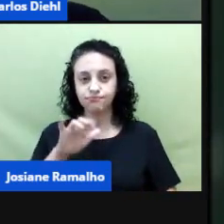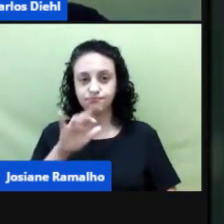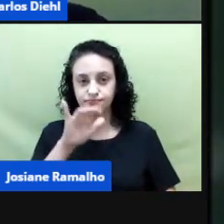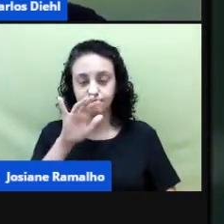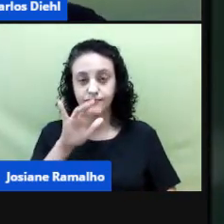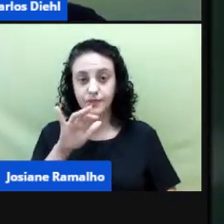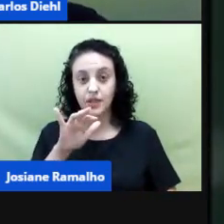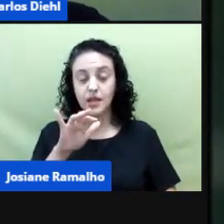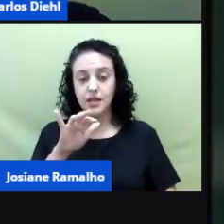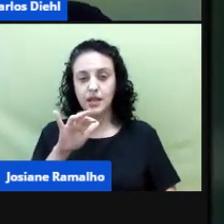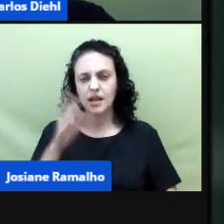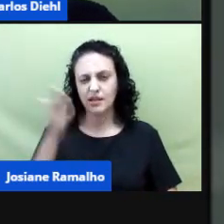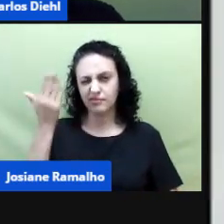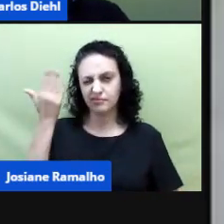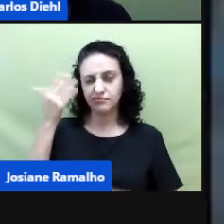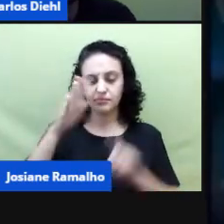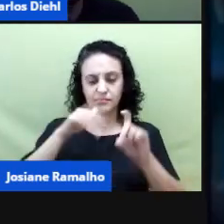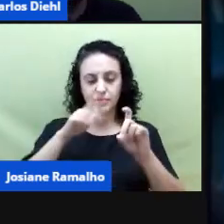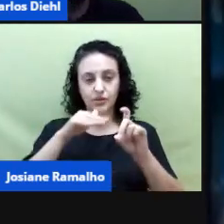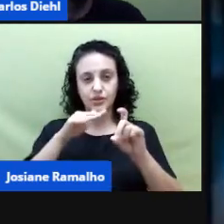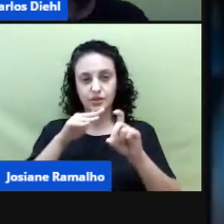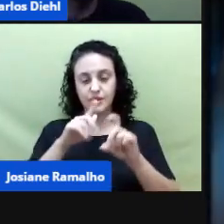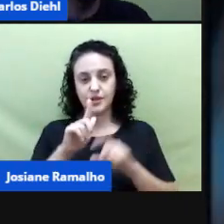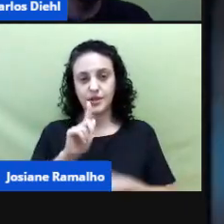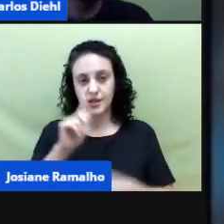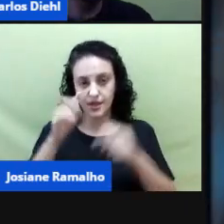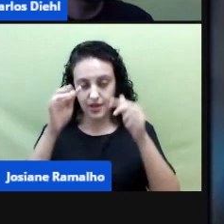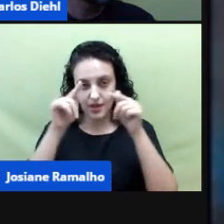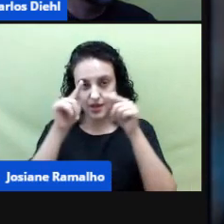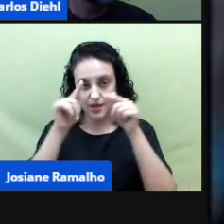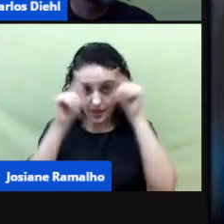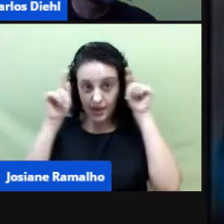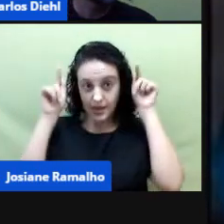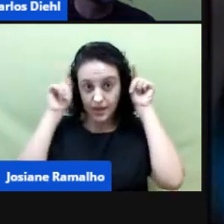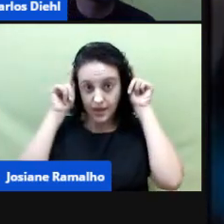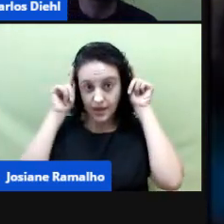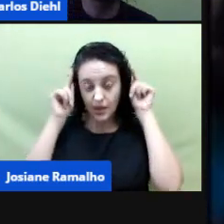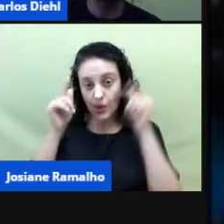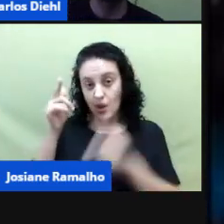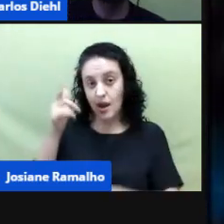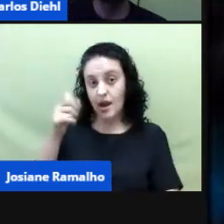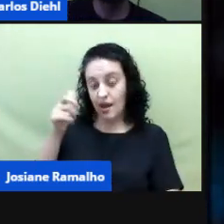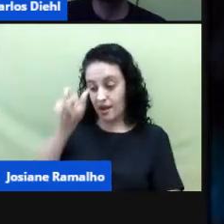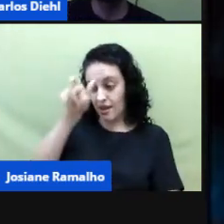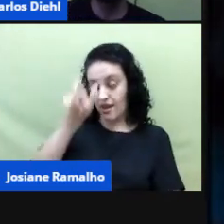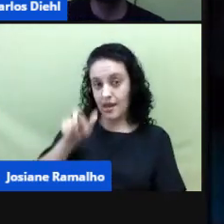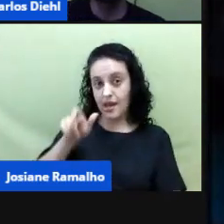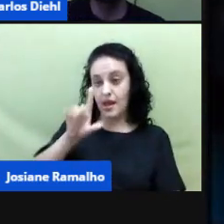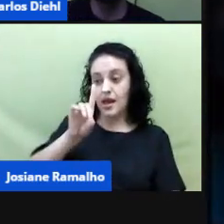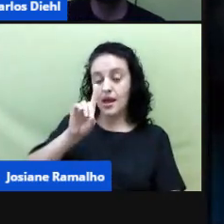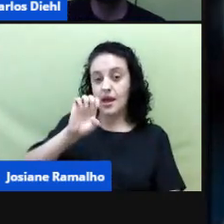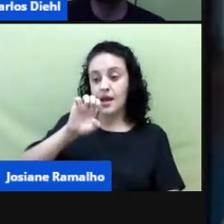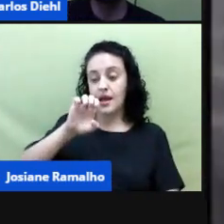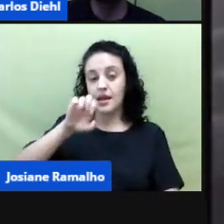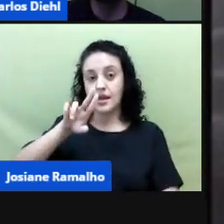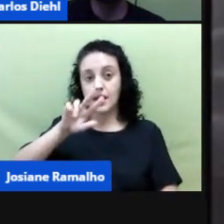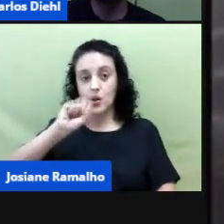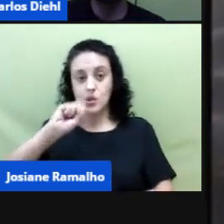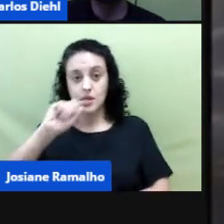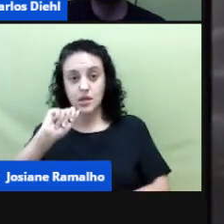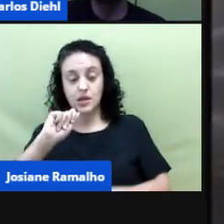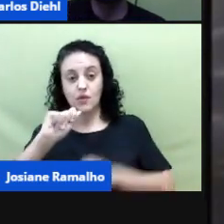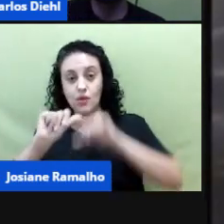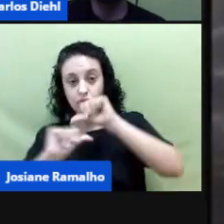Na mitologia grega, a grande deusa tecelã Aracne foi transformada na primeira aranha do mundo. Já na mitologia